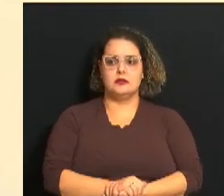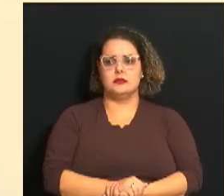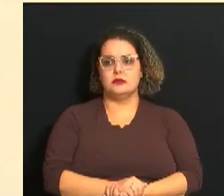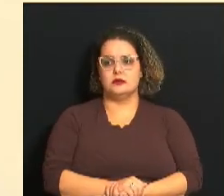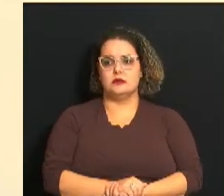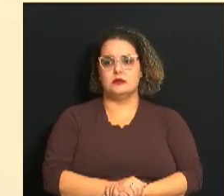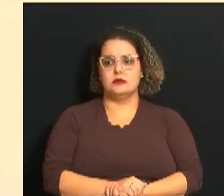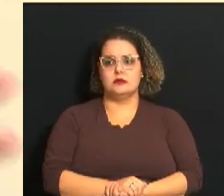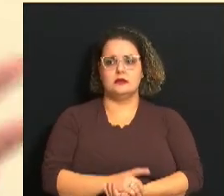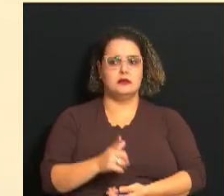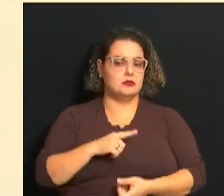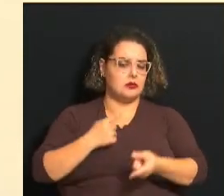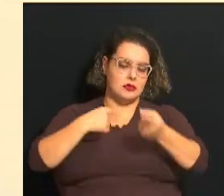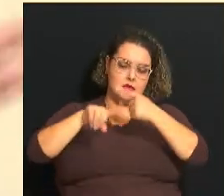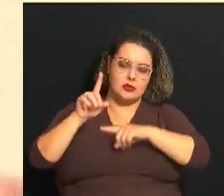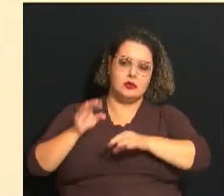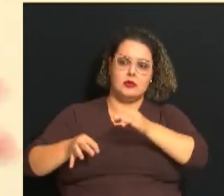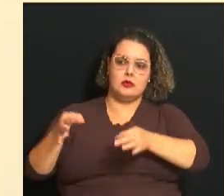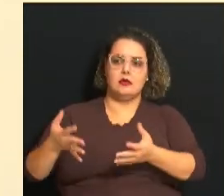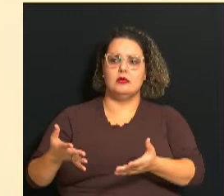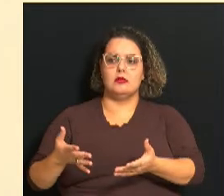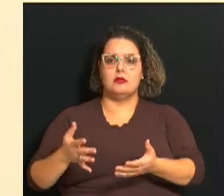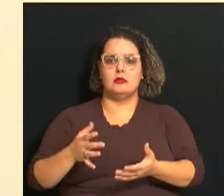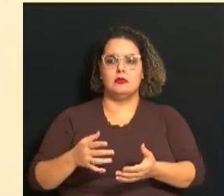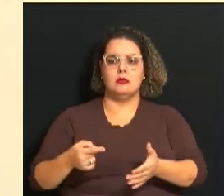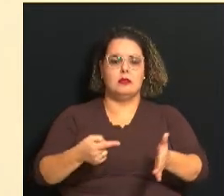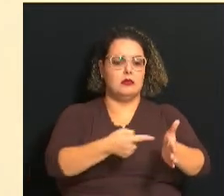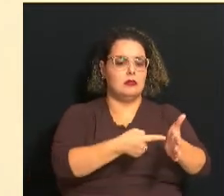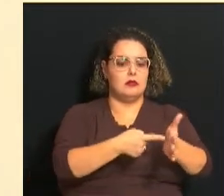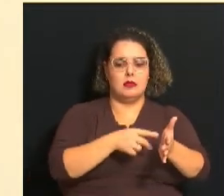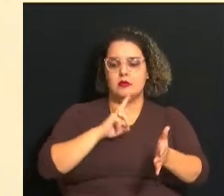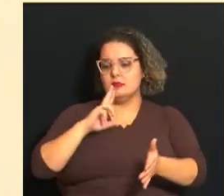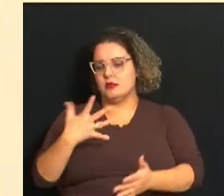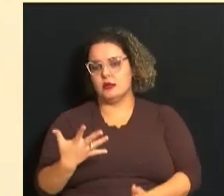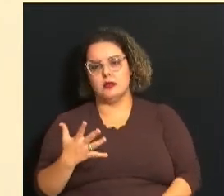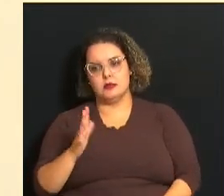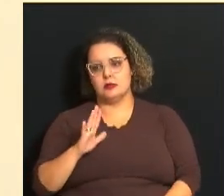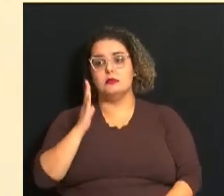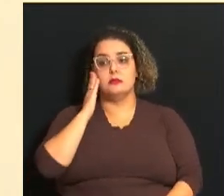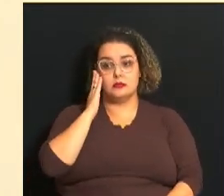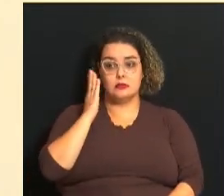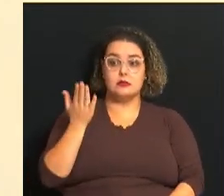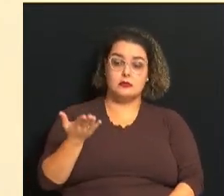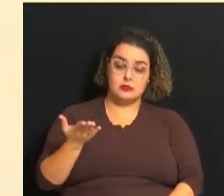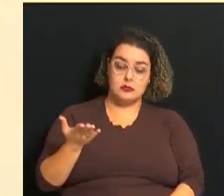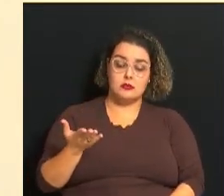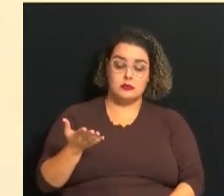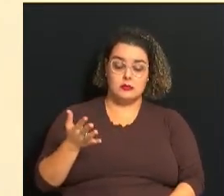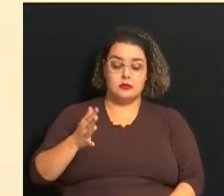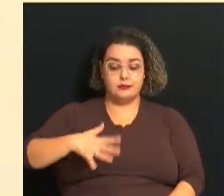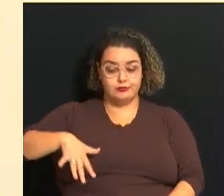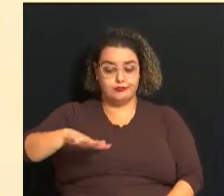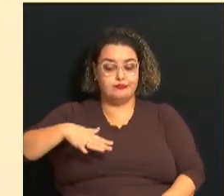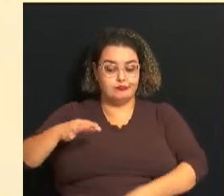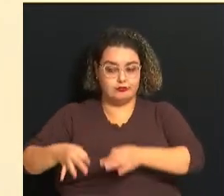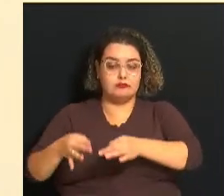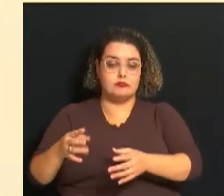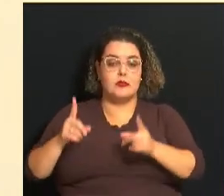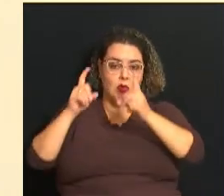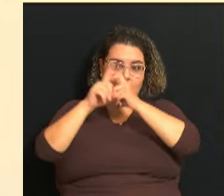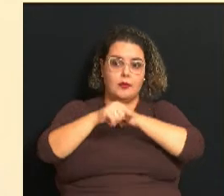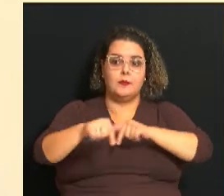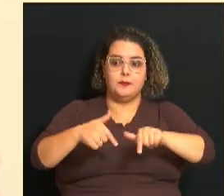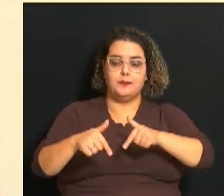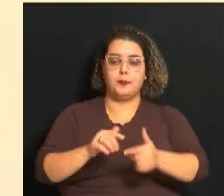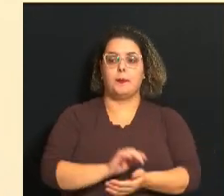sucesso judicial Mas a gente não gosta de vincular denúncia né com o resultado que a gente sabe como que é a salada judicial é complicada para o trabalhador a